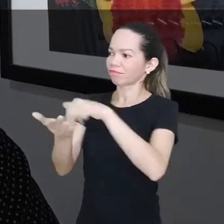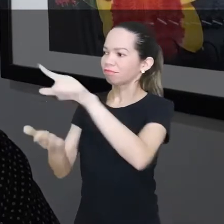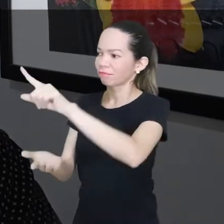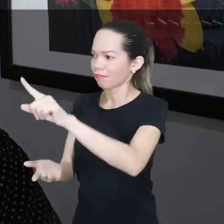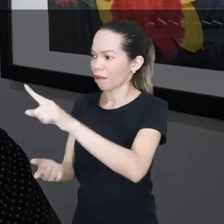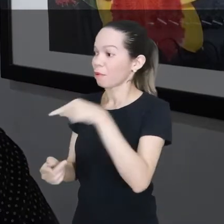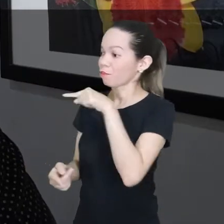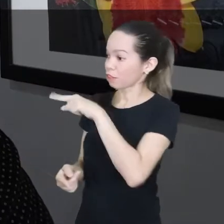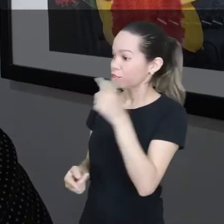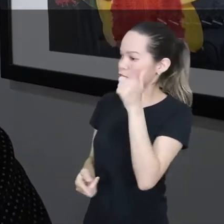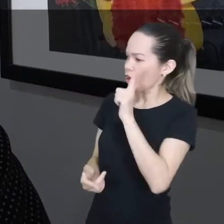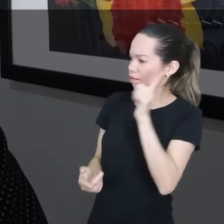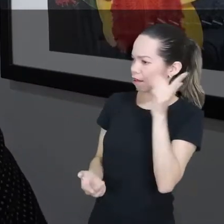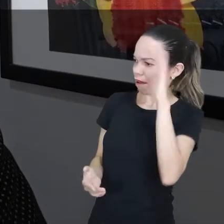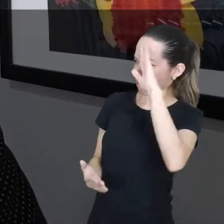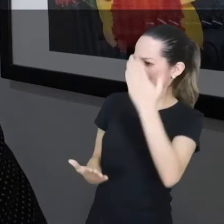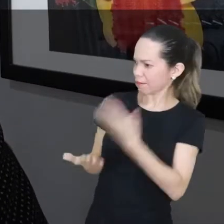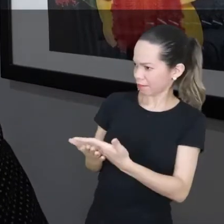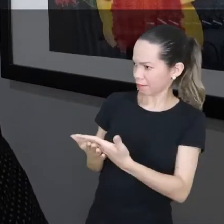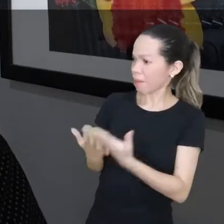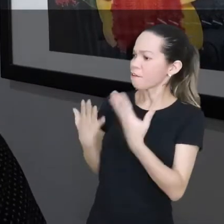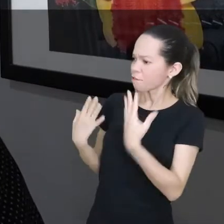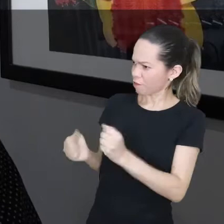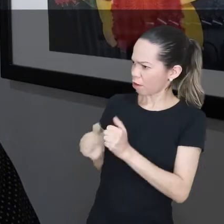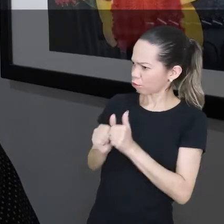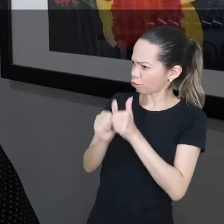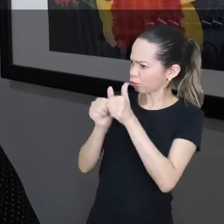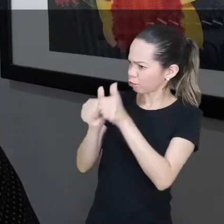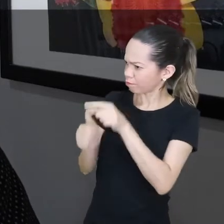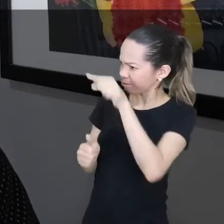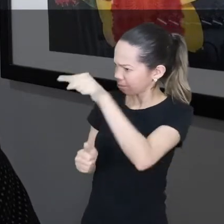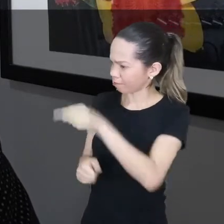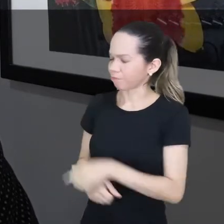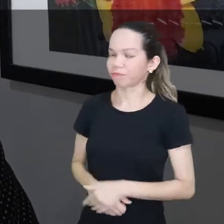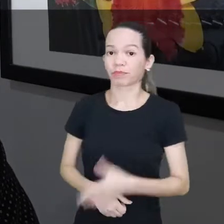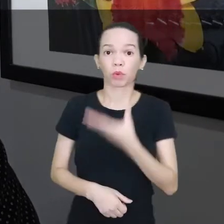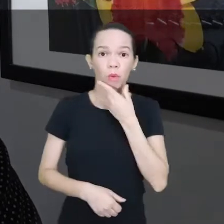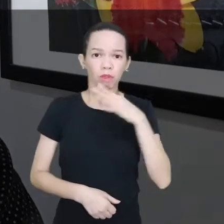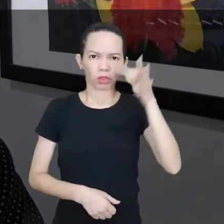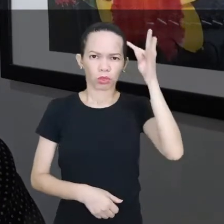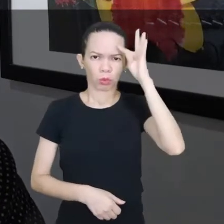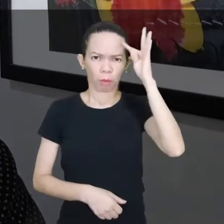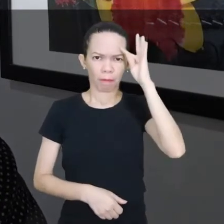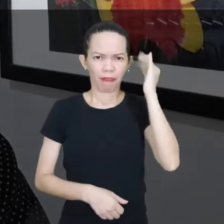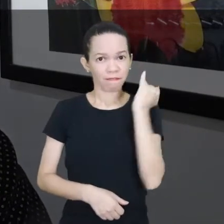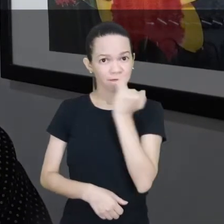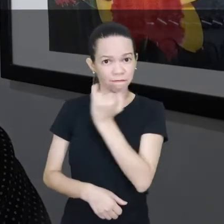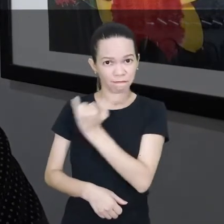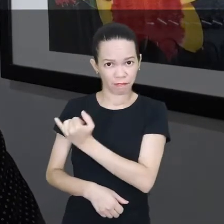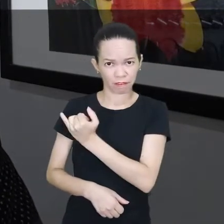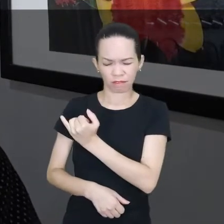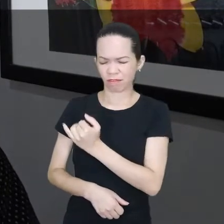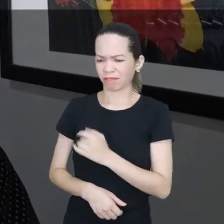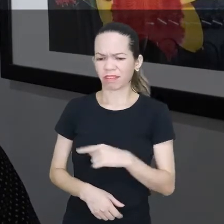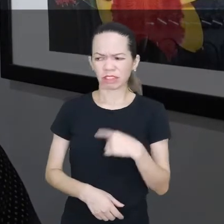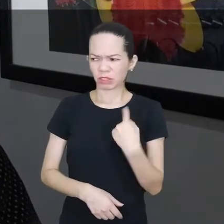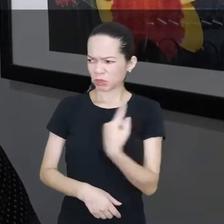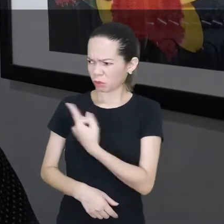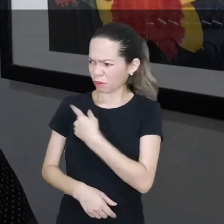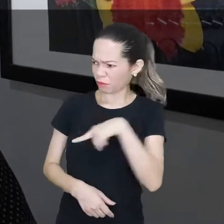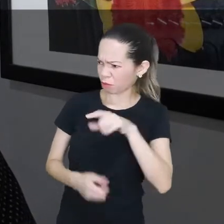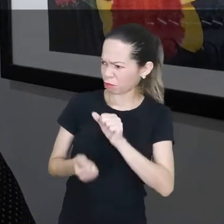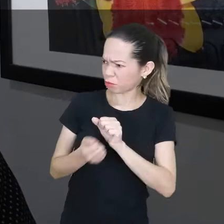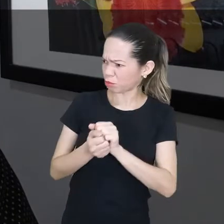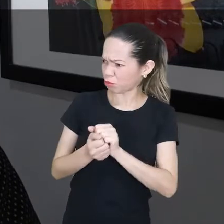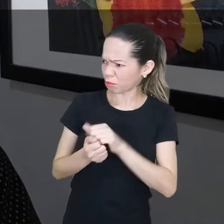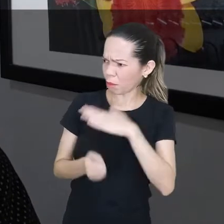vocês creiam. Mas vamos até ele. Então Tomé, chamado Dídimo, disse aos outros discípulos: vamos também para morrermos com